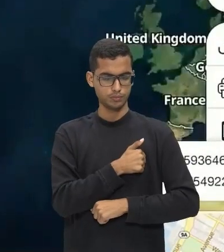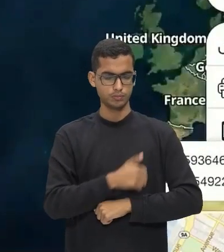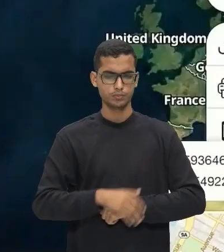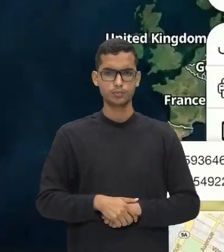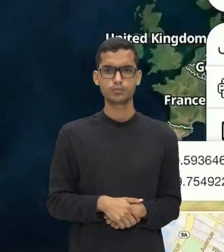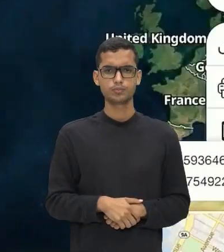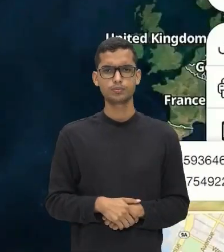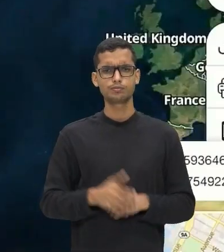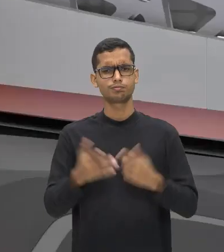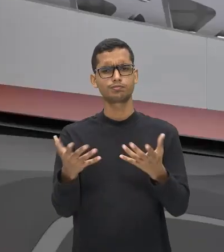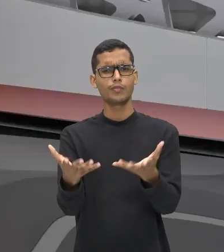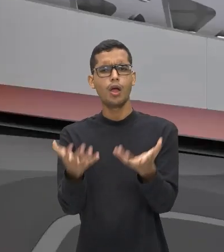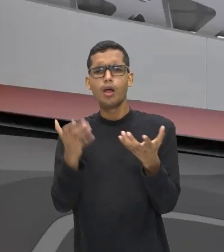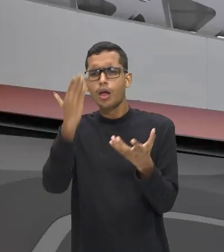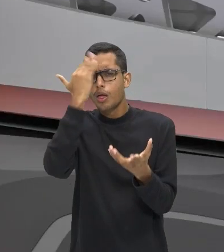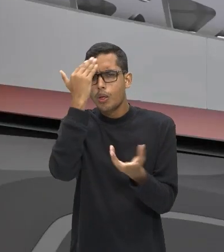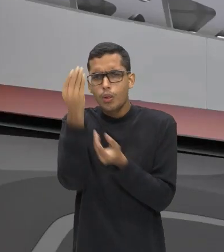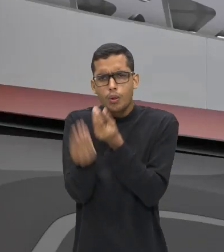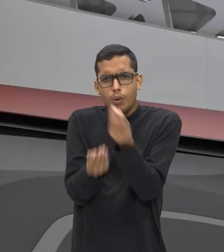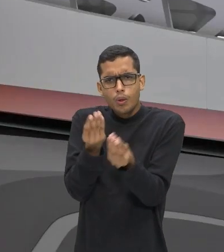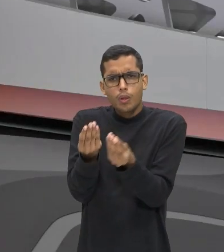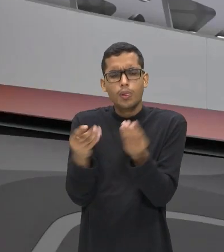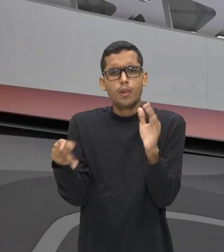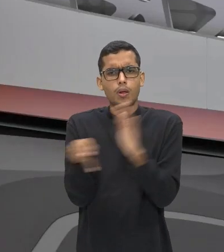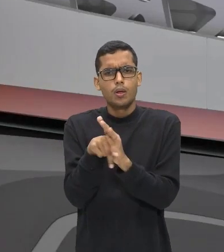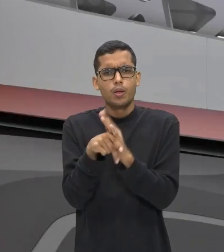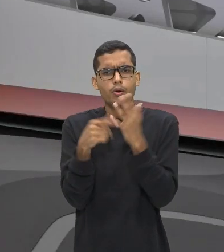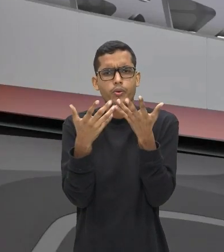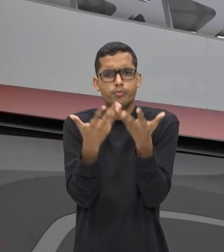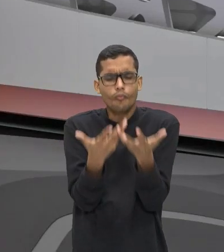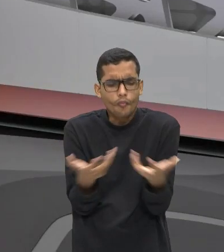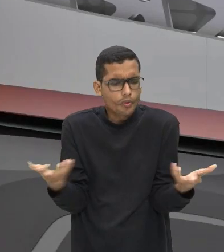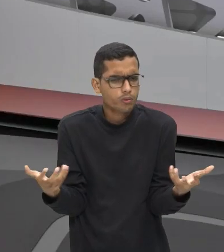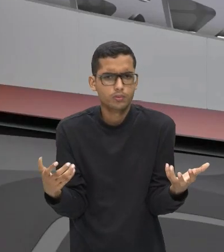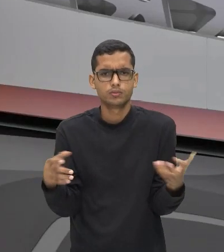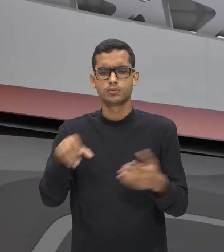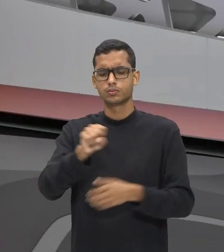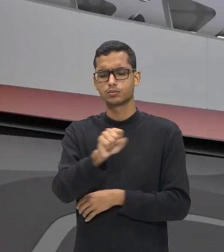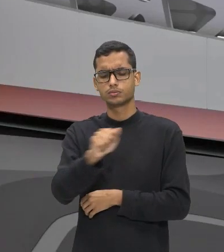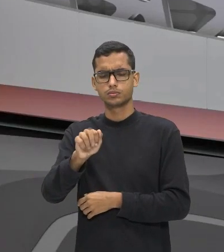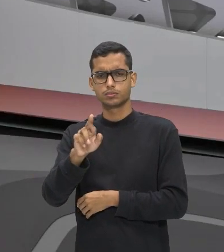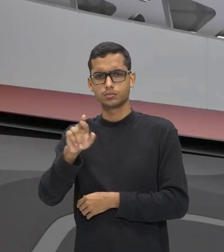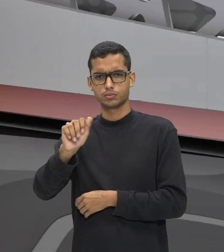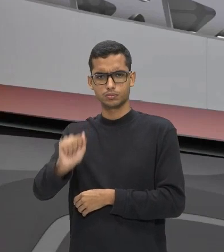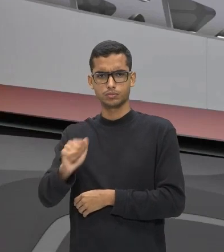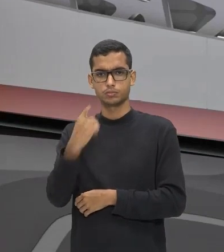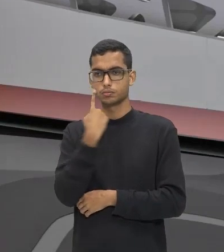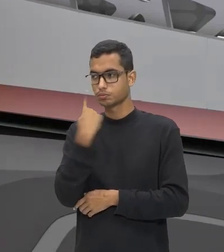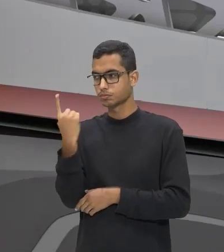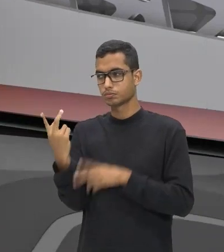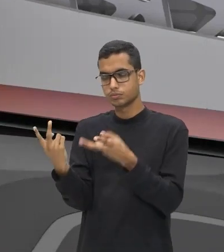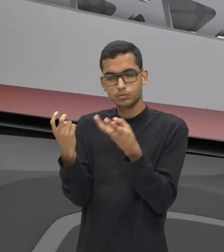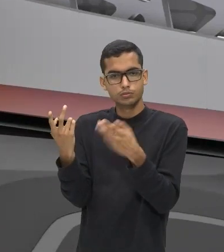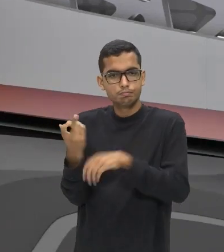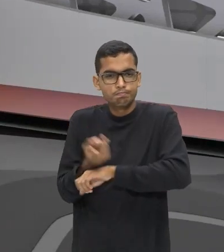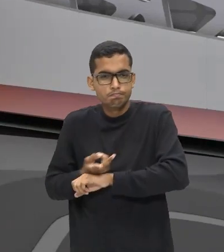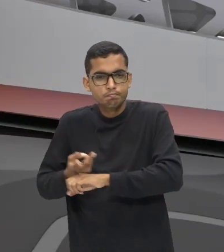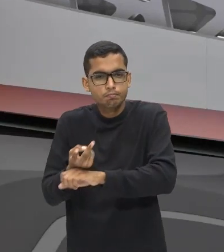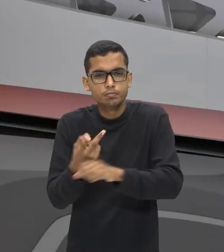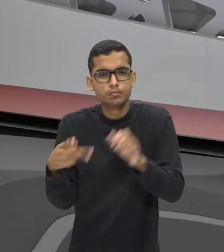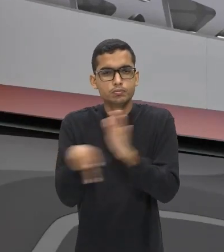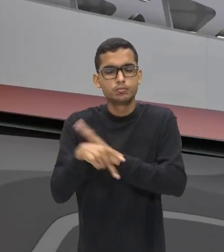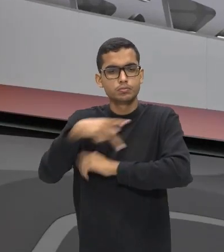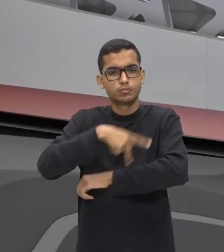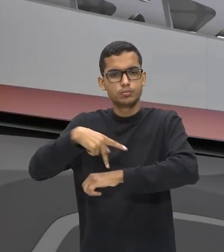quero saber então como é que seria o deserto do Saara. Onde é que é o deserto do Saara? Lá na África. Vamos encontrar a África? Aqui,